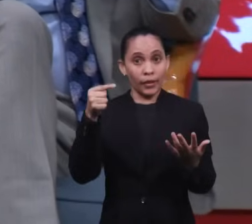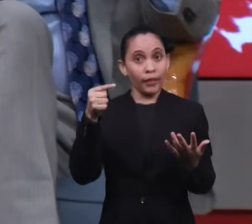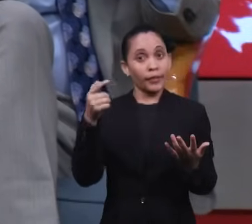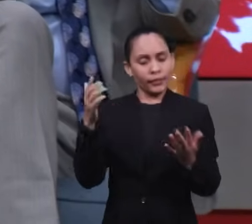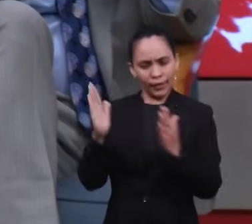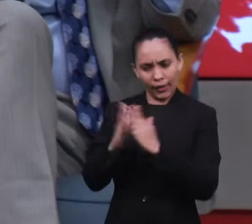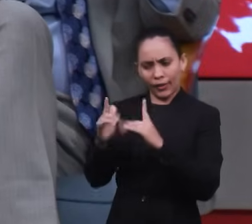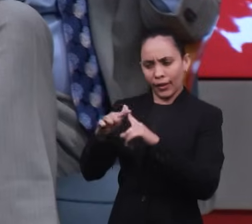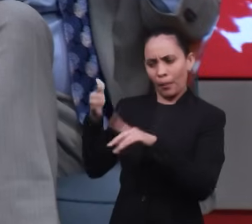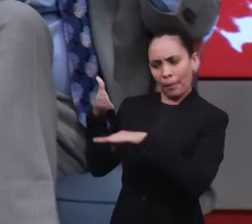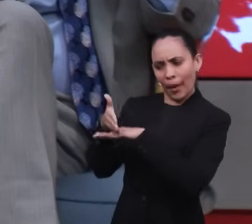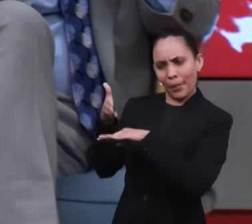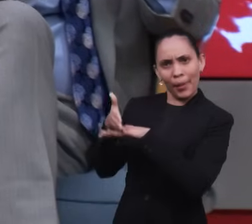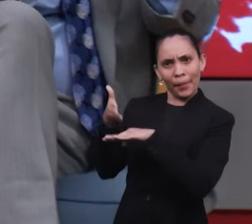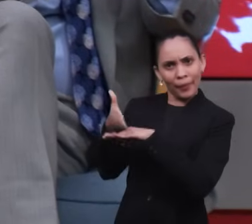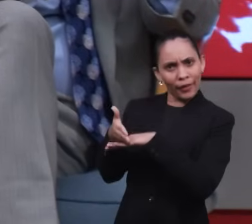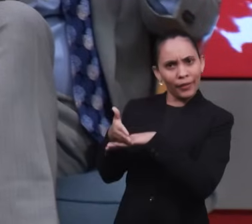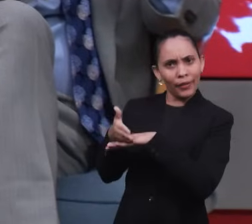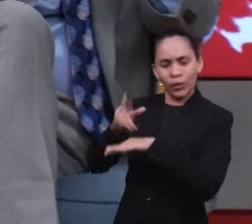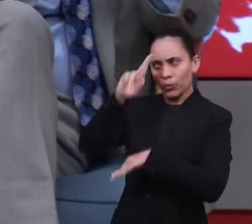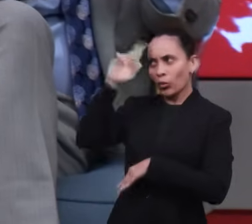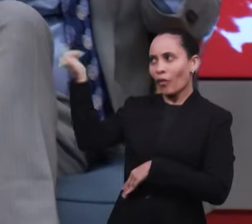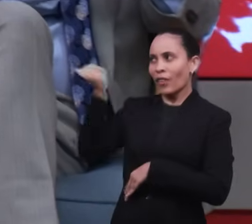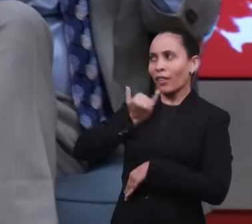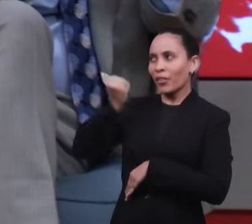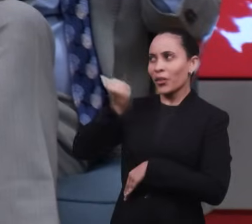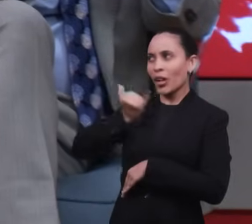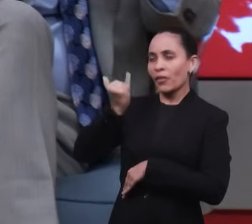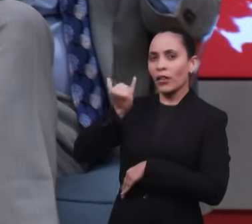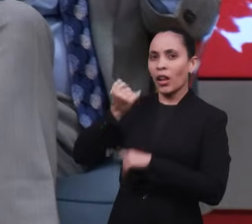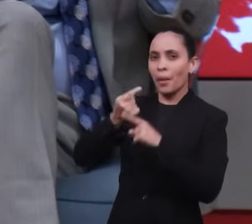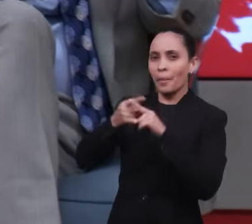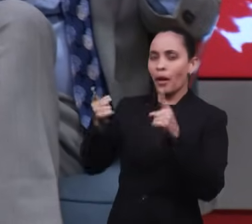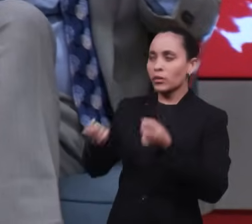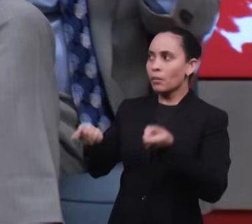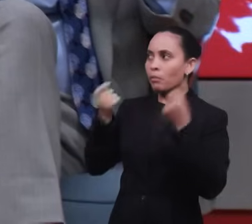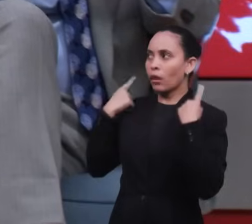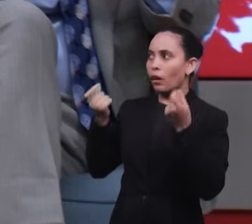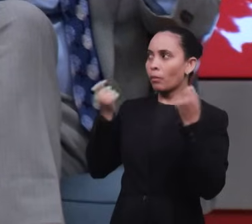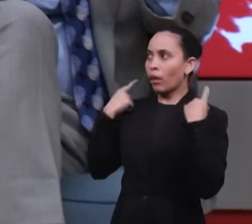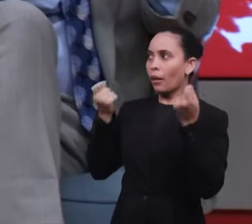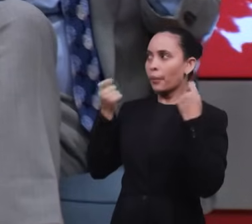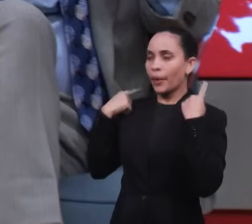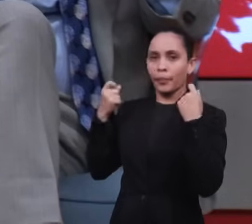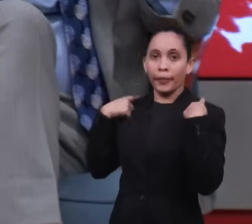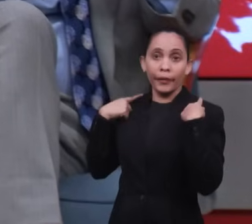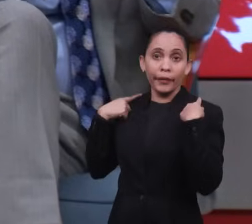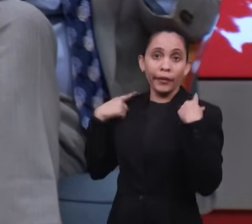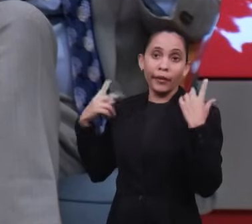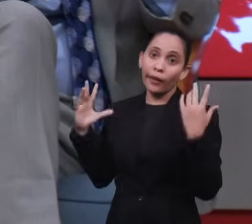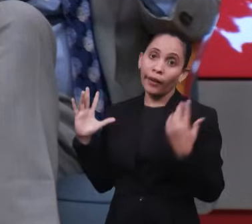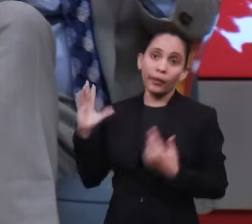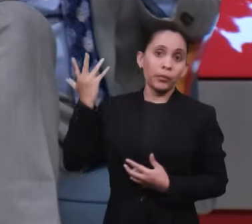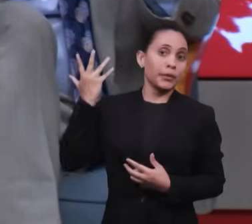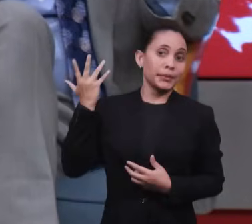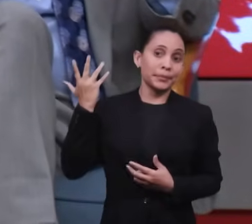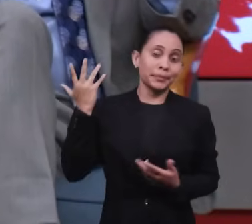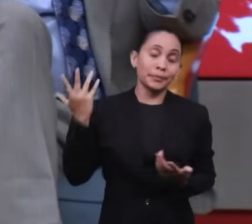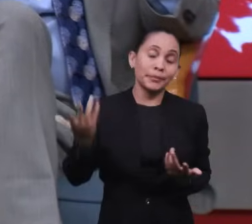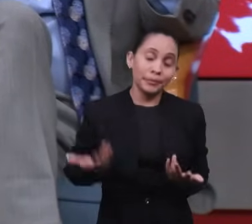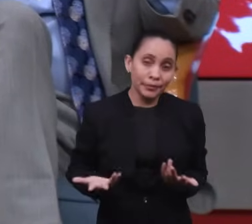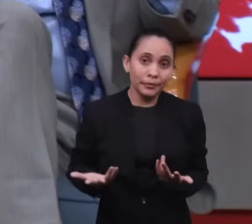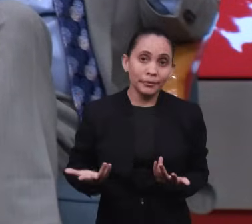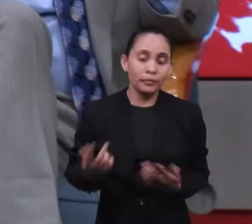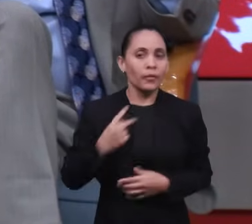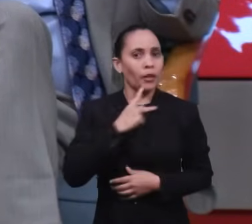você está no corpo, mas você participou indignamente, você não valorizou isso aqui. O que aconteceu? Tudo o que o Senhor falou aqui a seu respeito